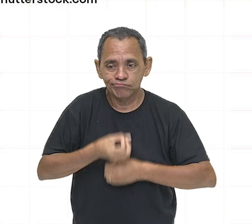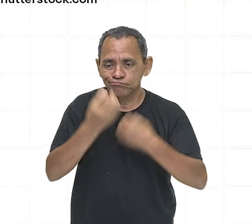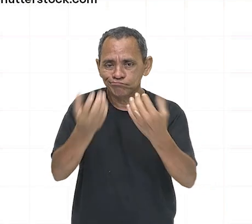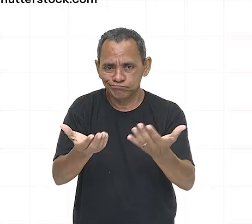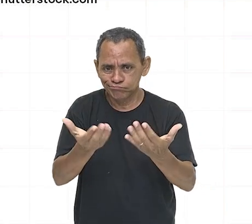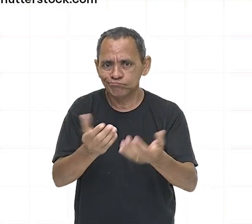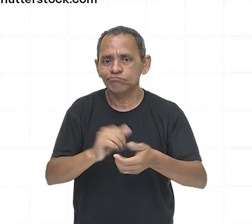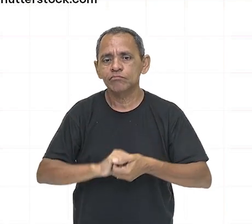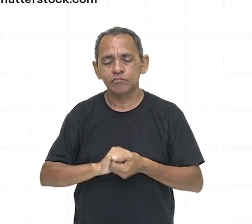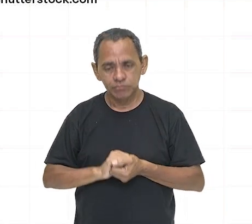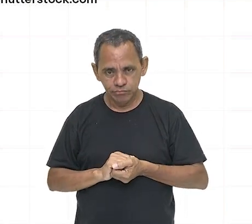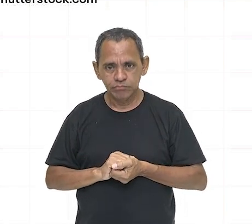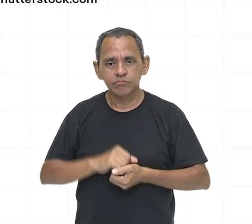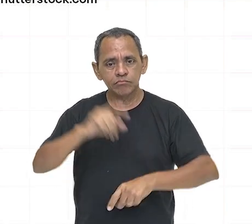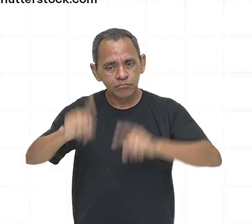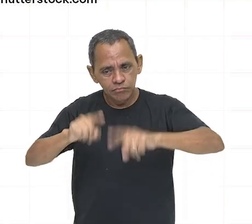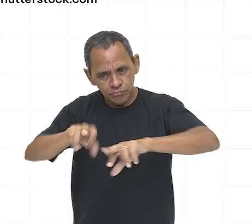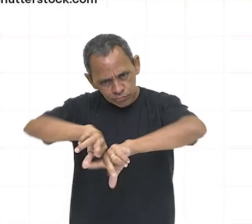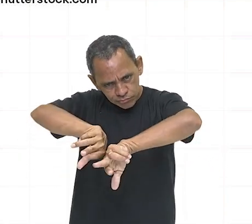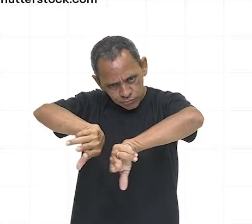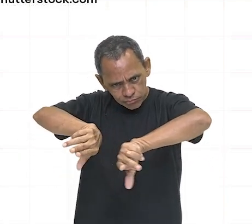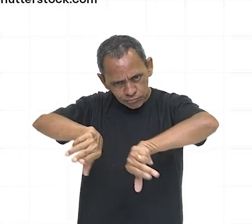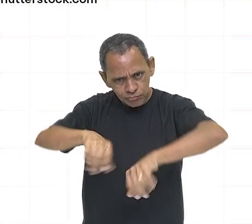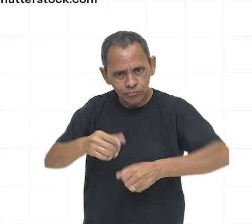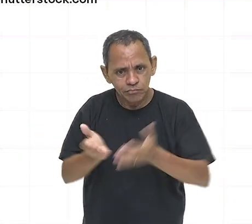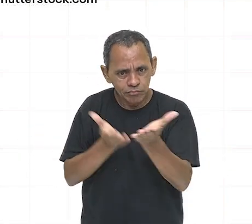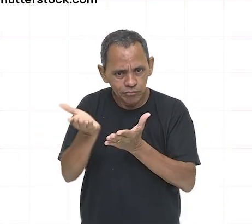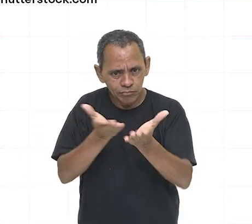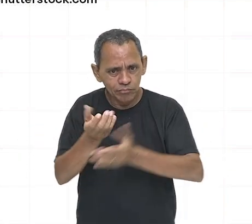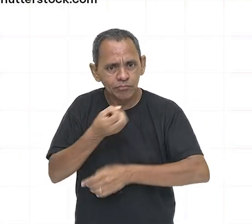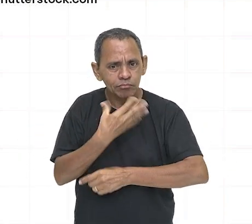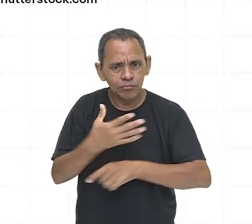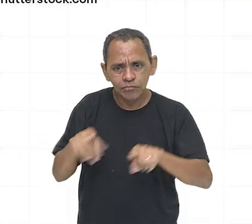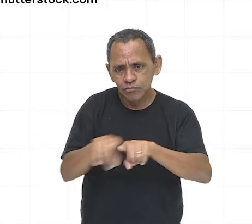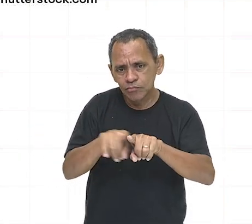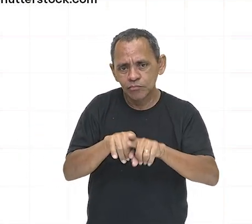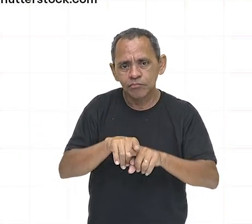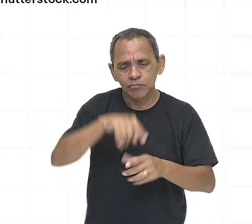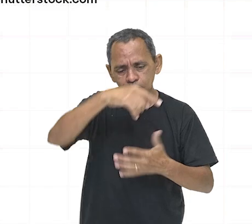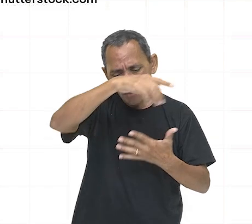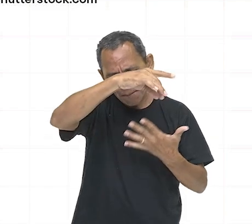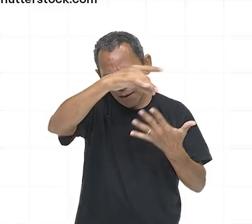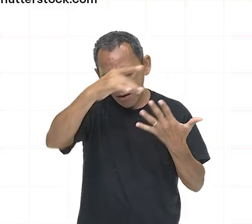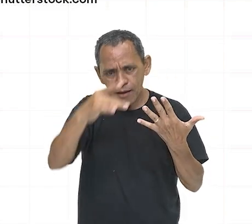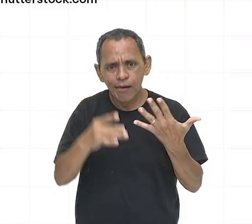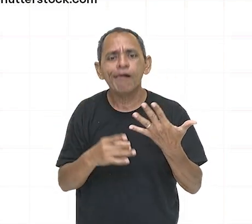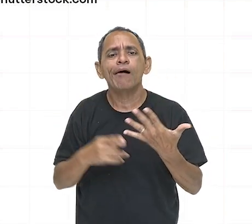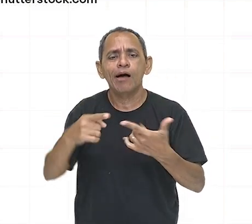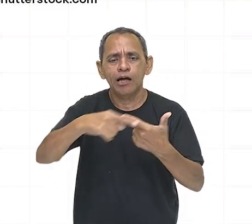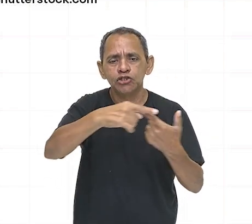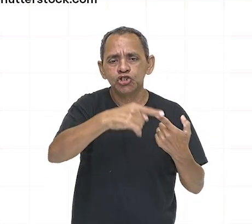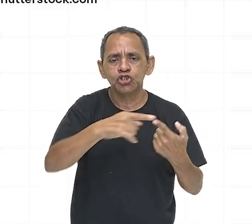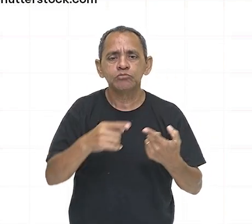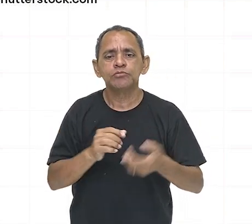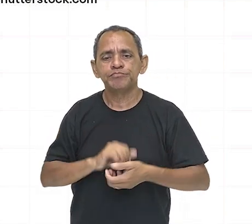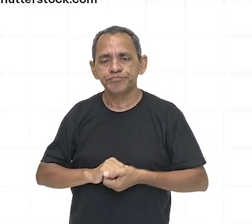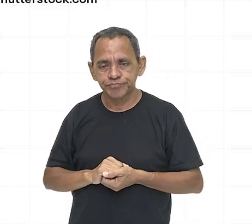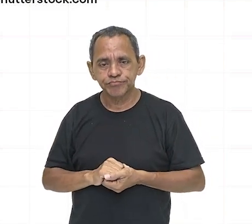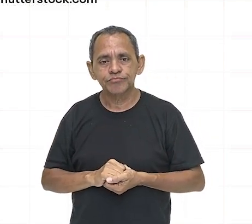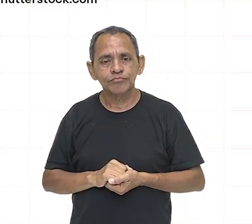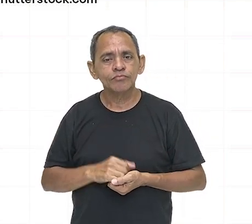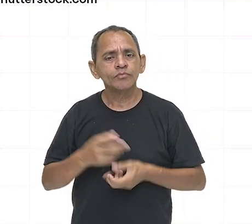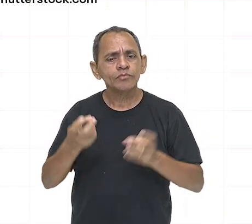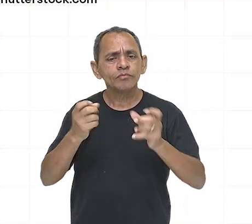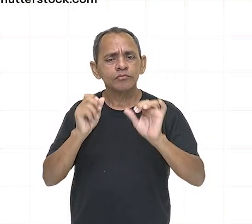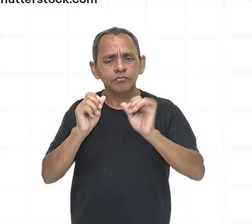essenciais para a produção de bens e serviços nos outros setores. Então aí um monte do que a gente vê dos